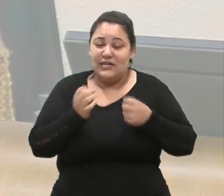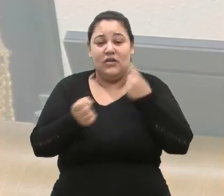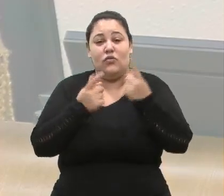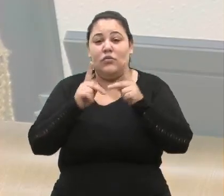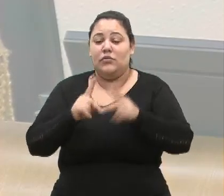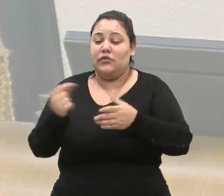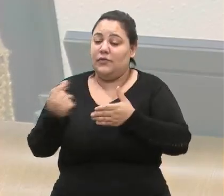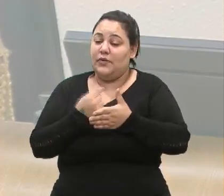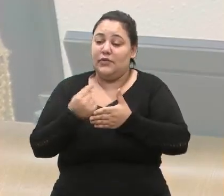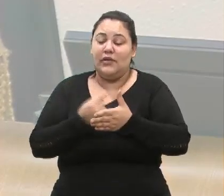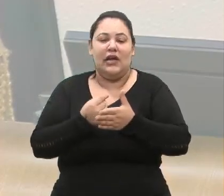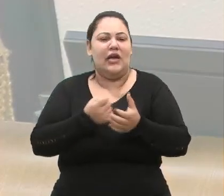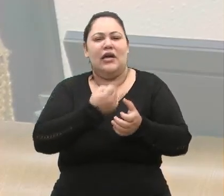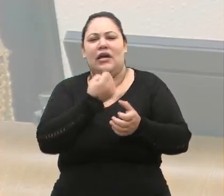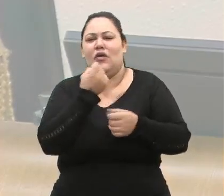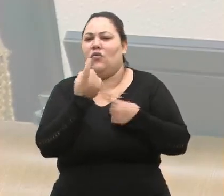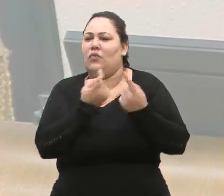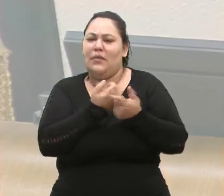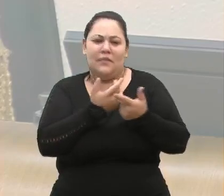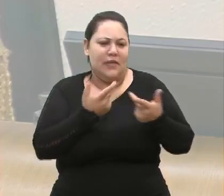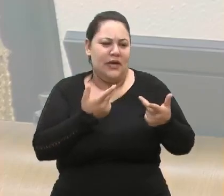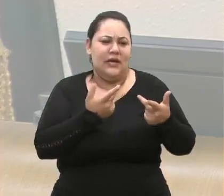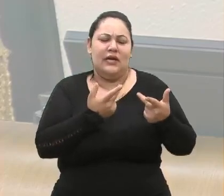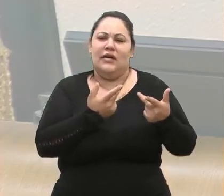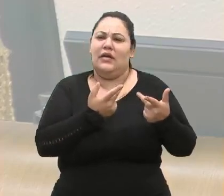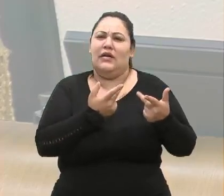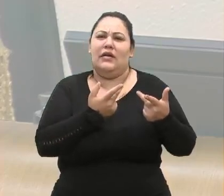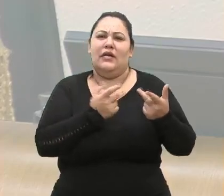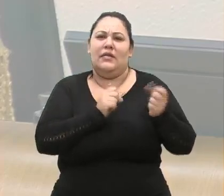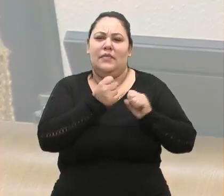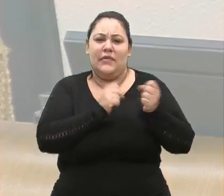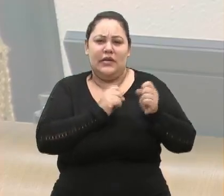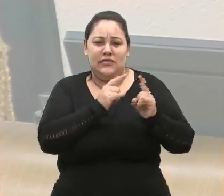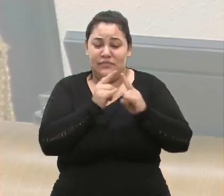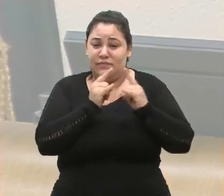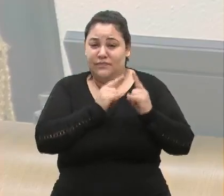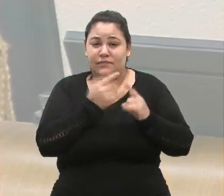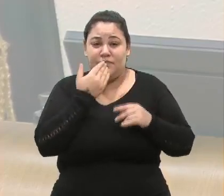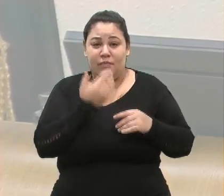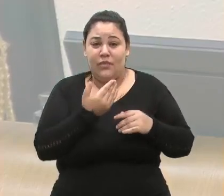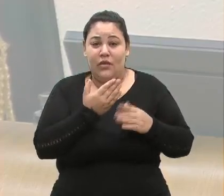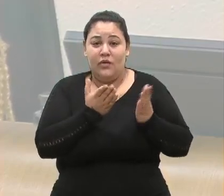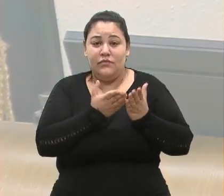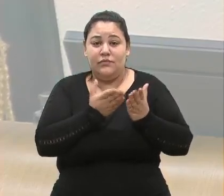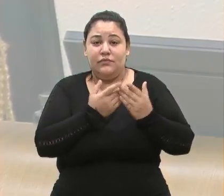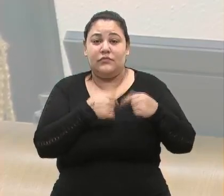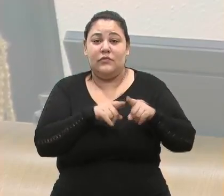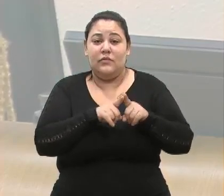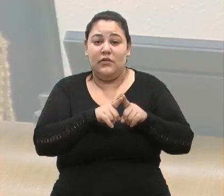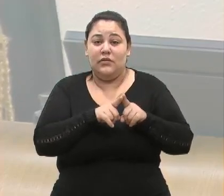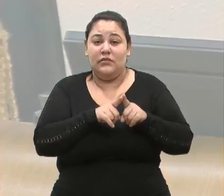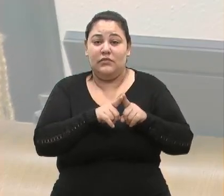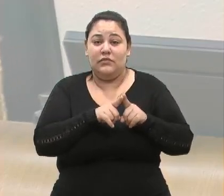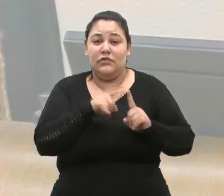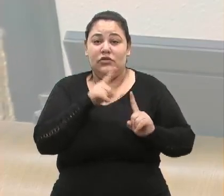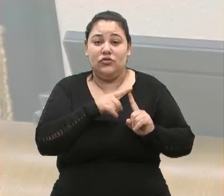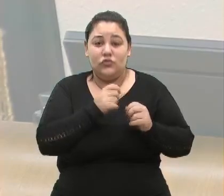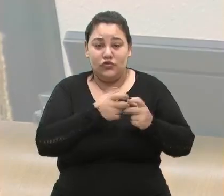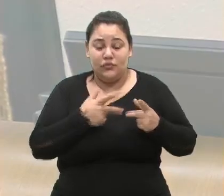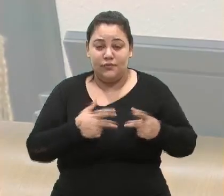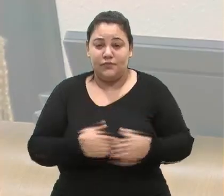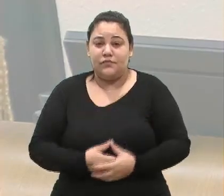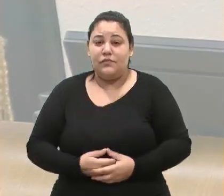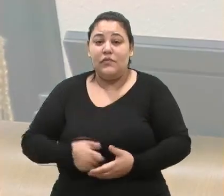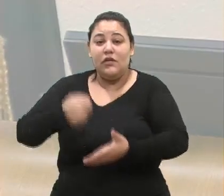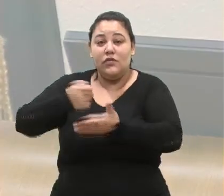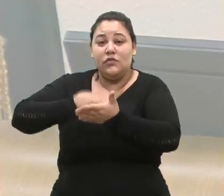uma entidade veio pedir, que muitas pessoas da comunidade vieram te pedir para tu estudar esse tipo de situação. E aí tu tenta elaborar